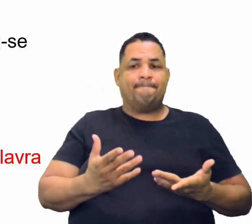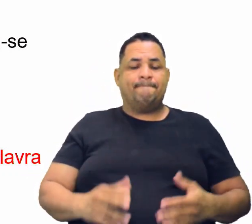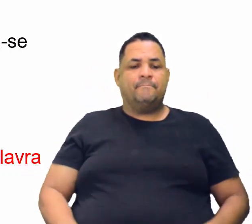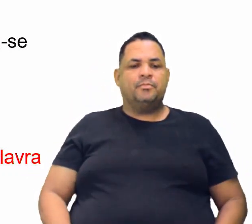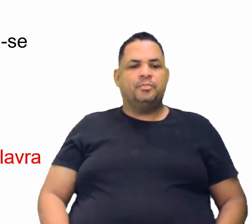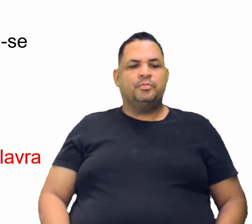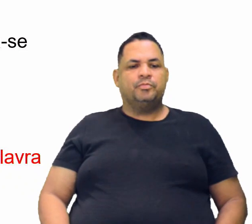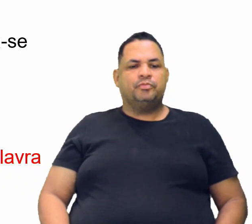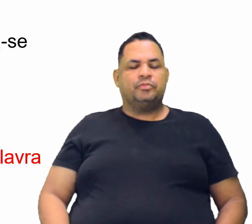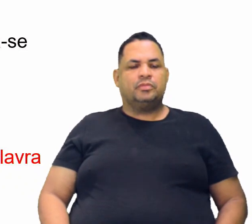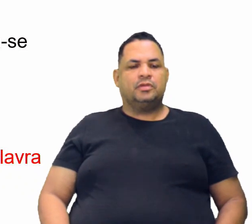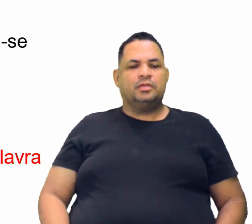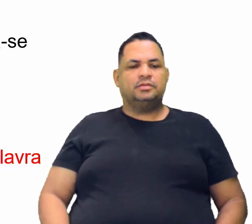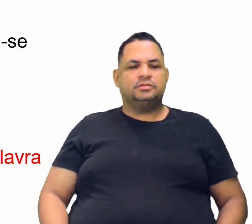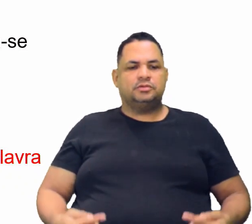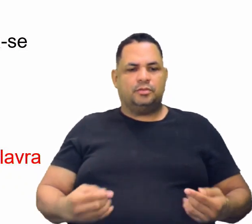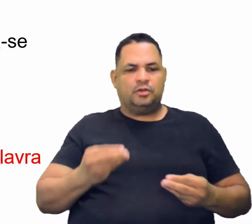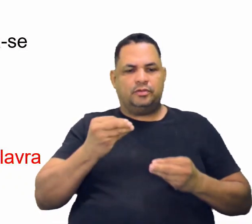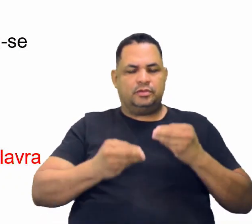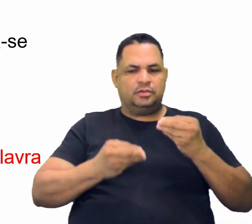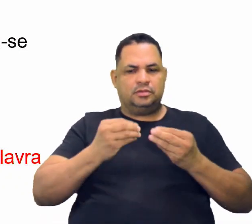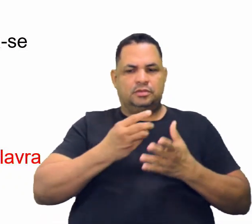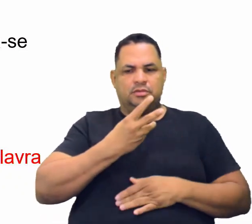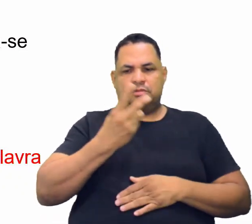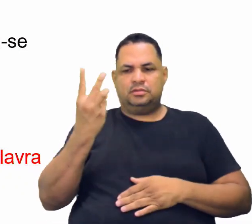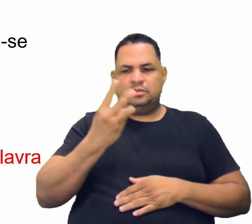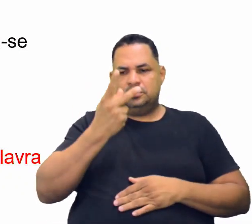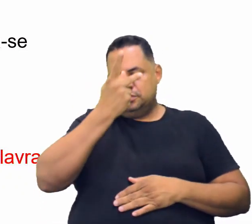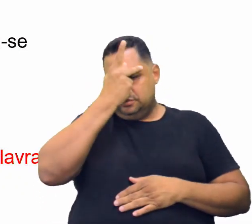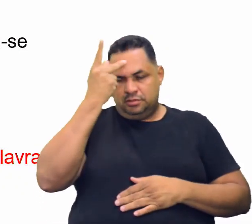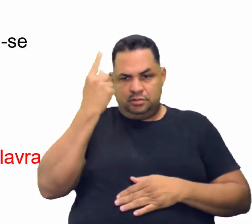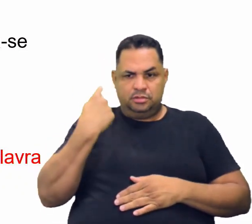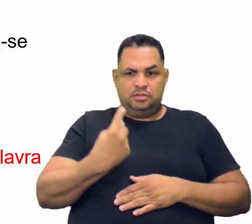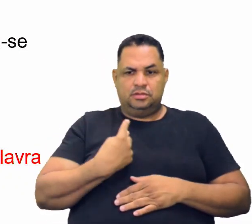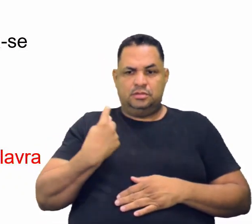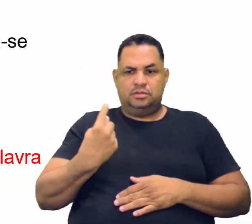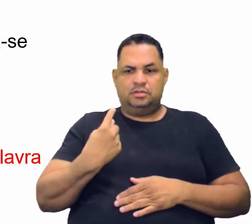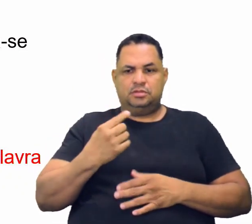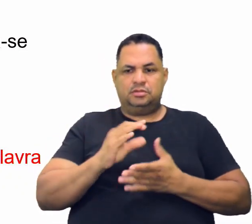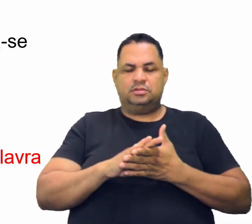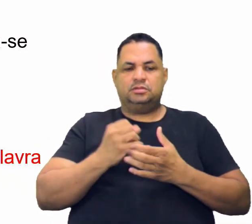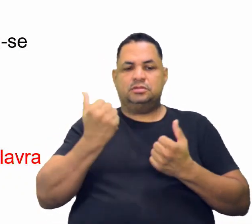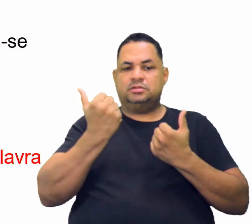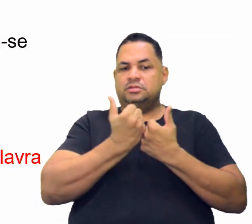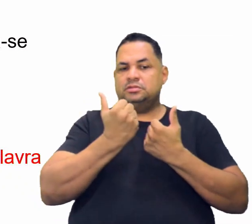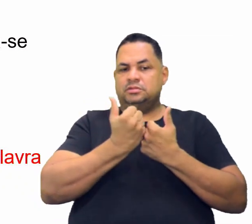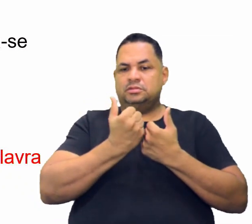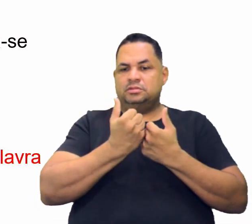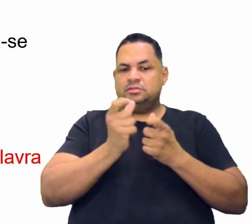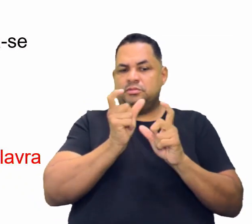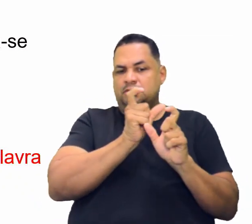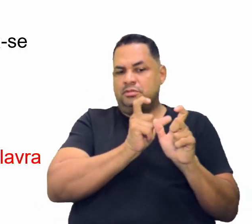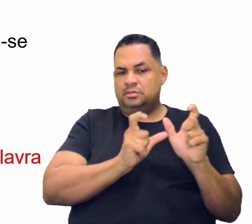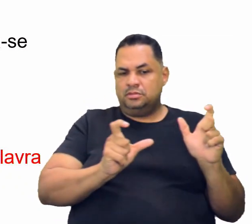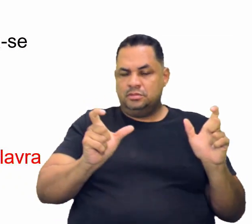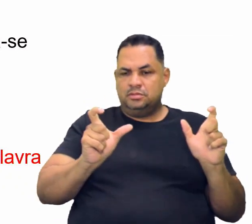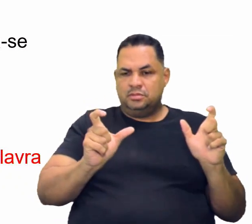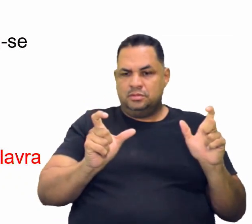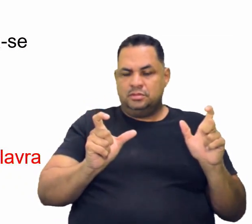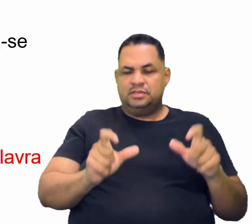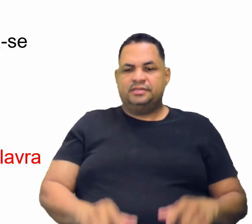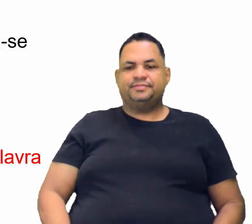só pode na terceira pessoa do singular. Mas se eu substituir pelo sinônimo, né? Porque ele está no sentido